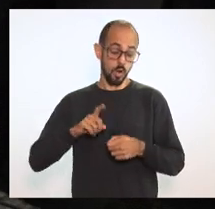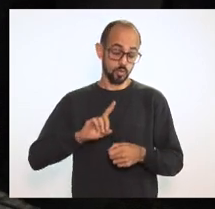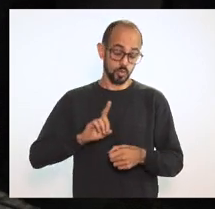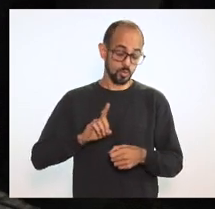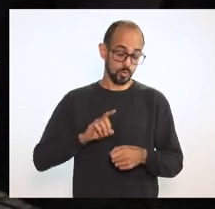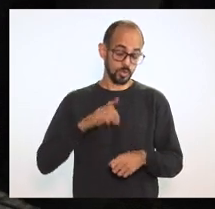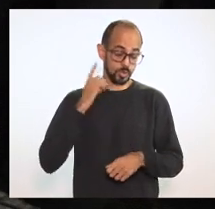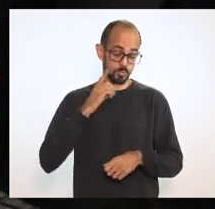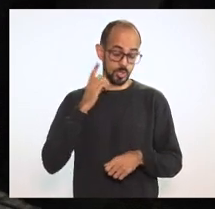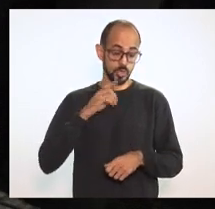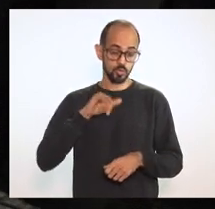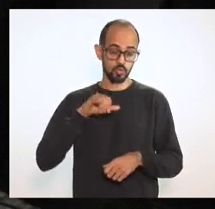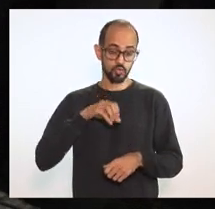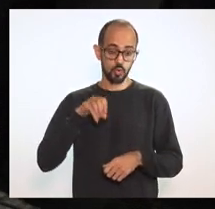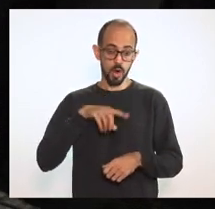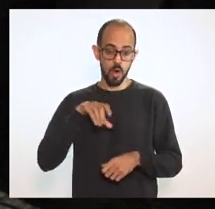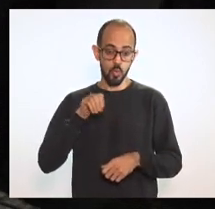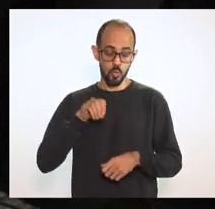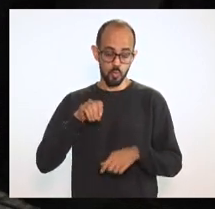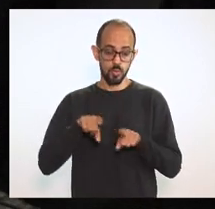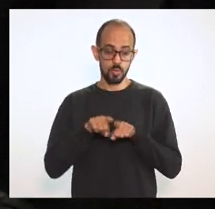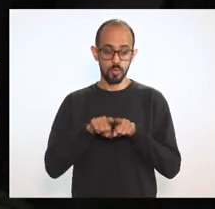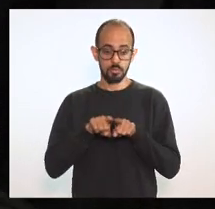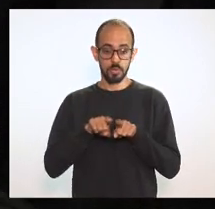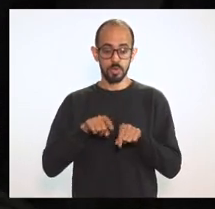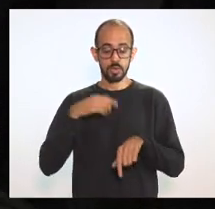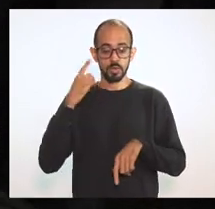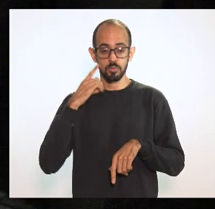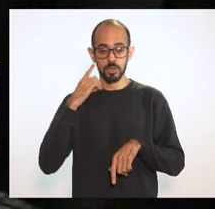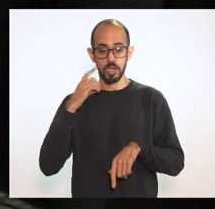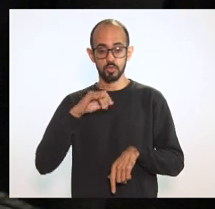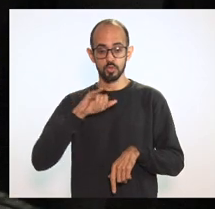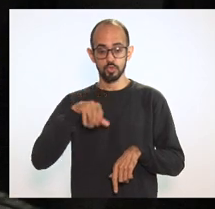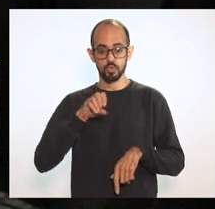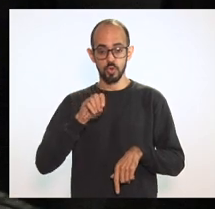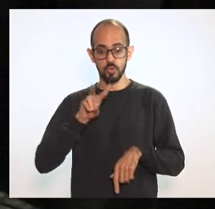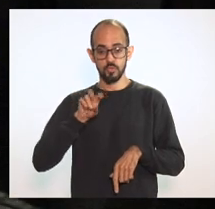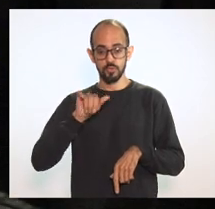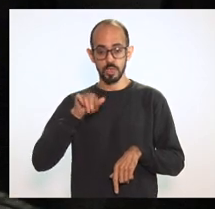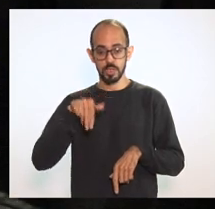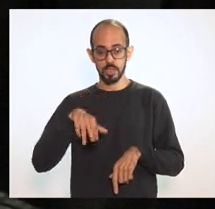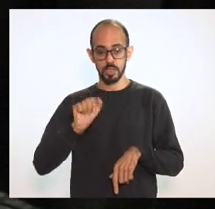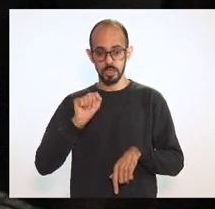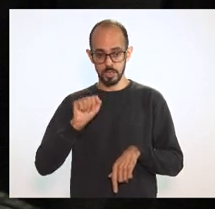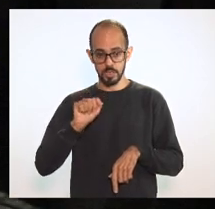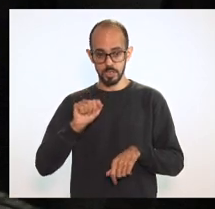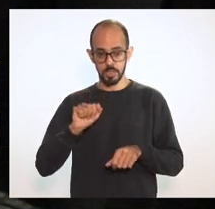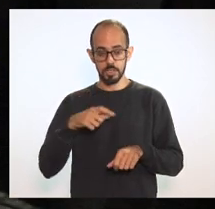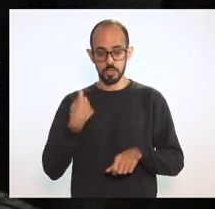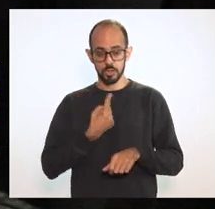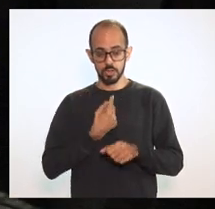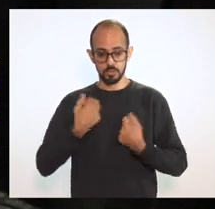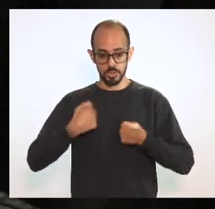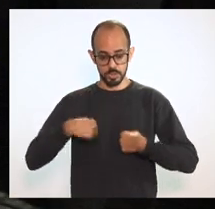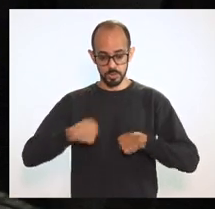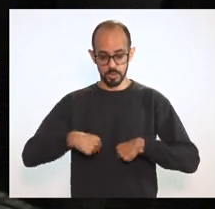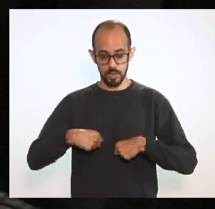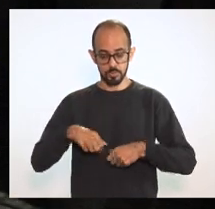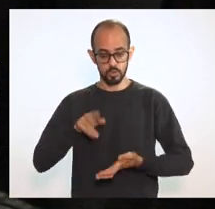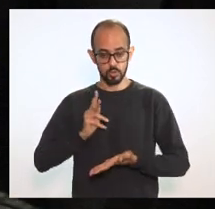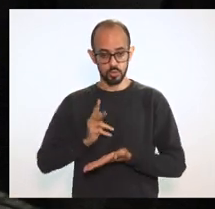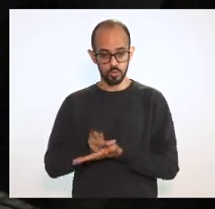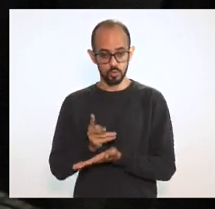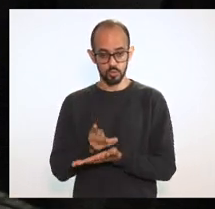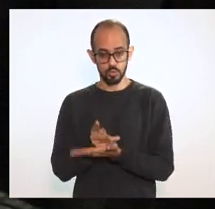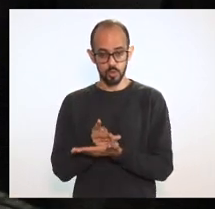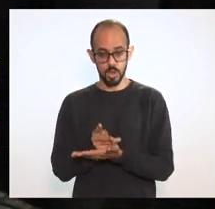deputado Gil Viana. Precisamos manter todos